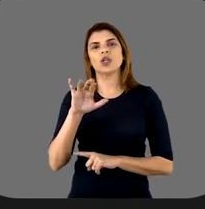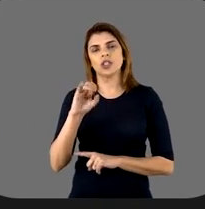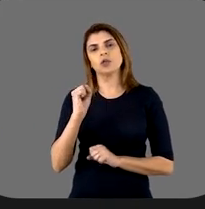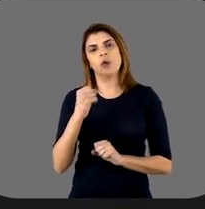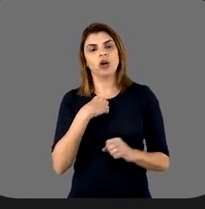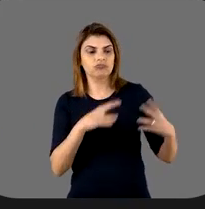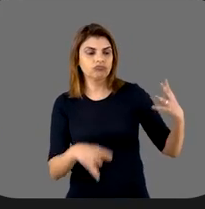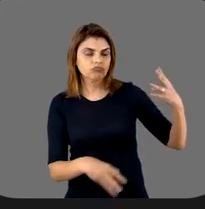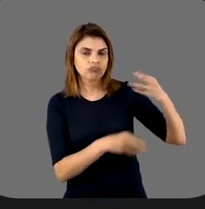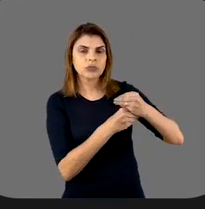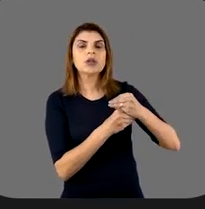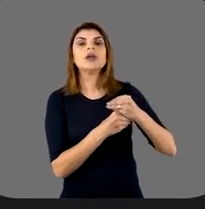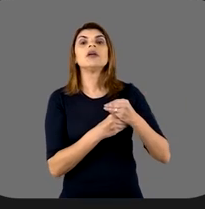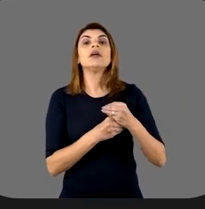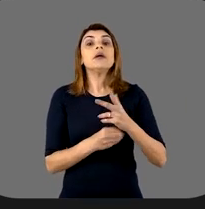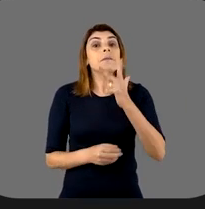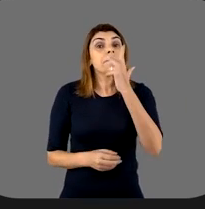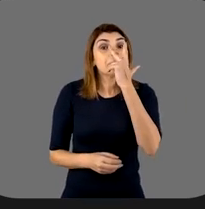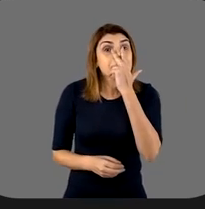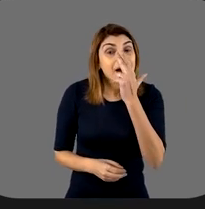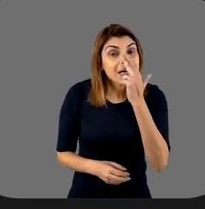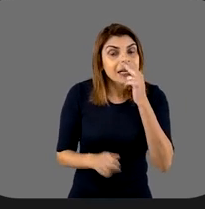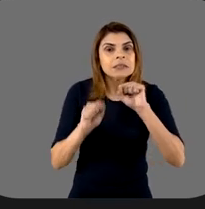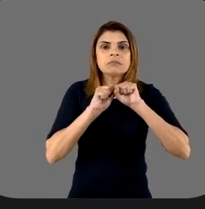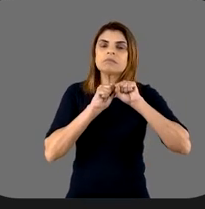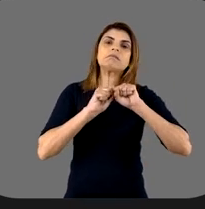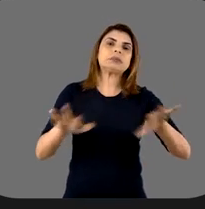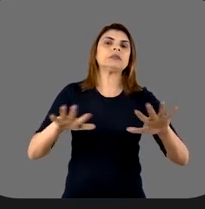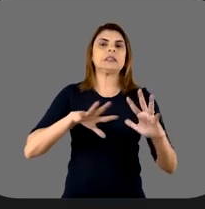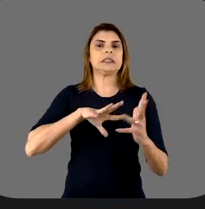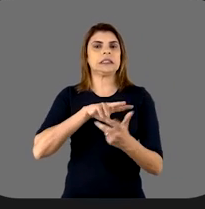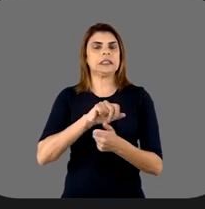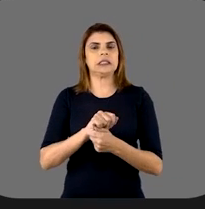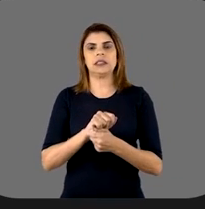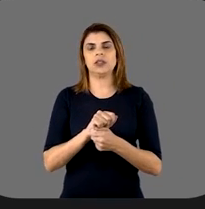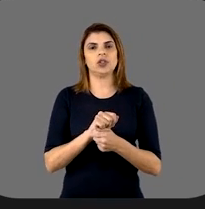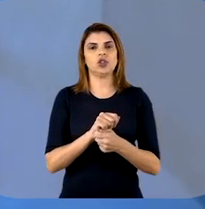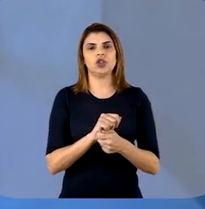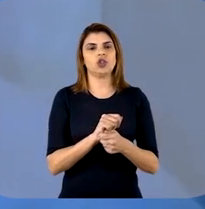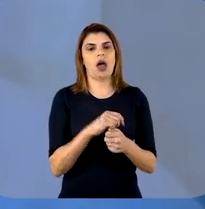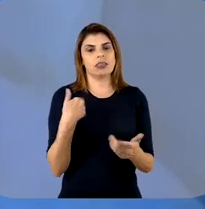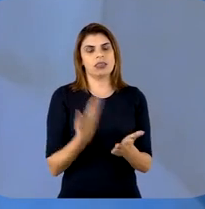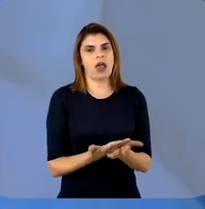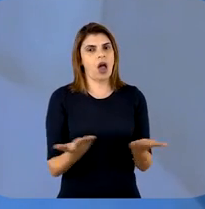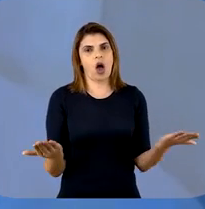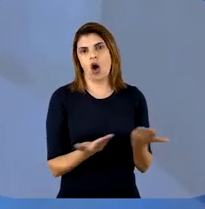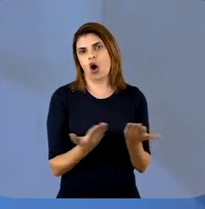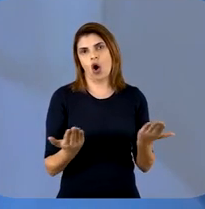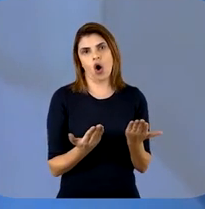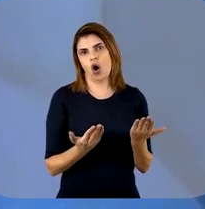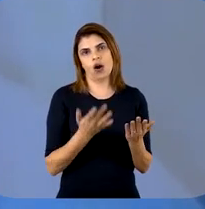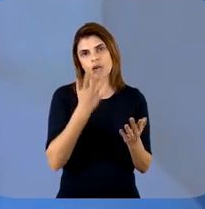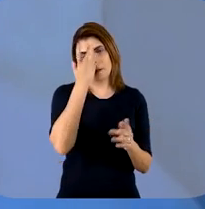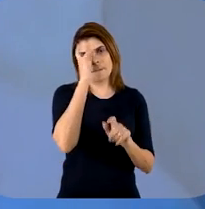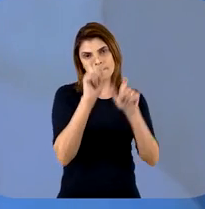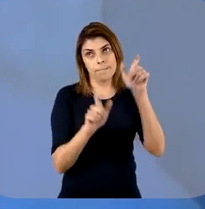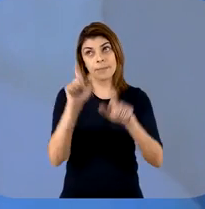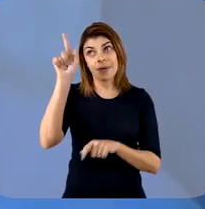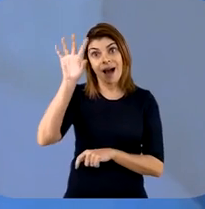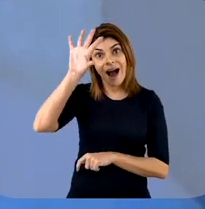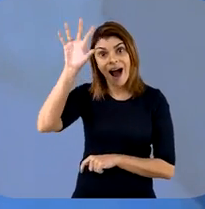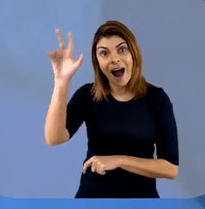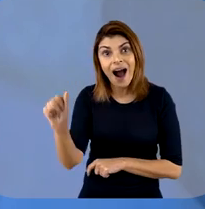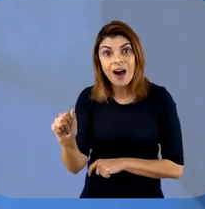Rômulo num aspecto, Maurício no outro. Parece que a pandemia não fez o estrago, até agora não fez o estrago